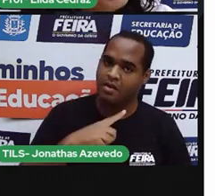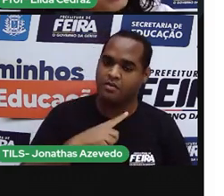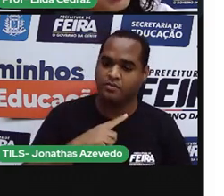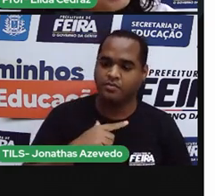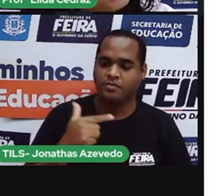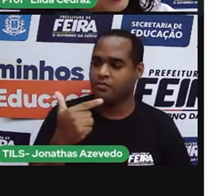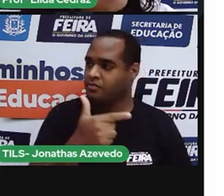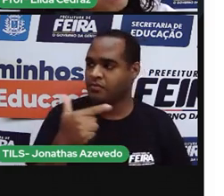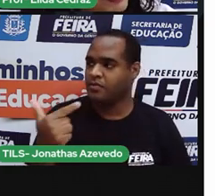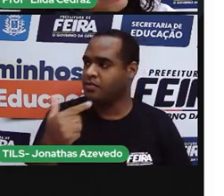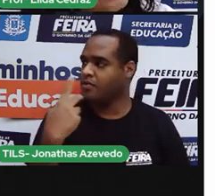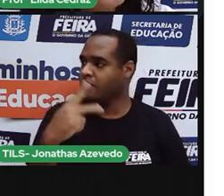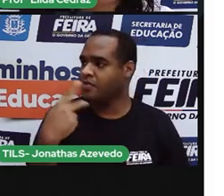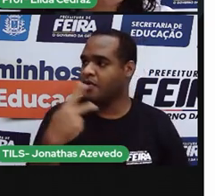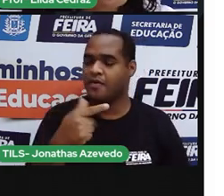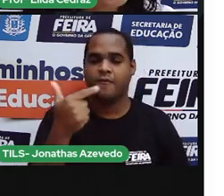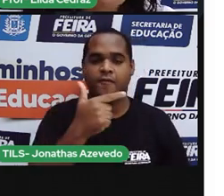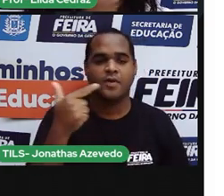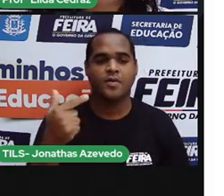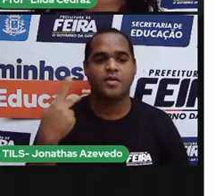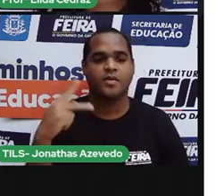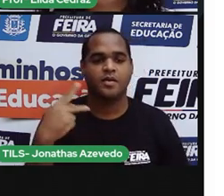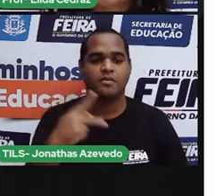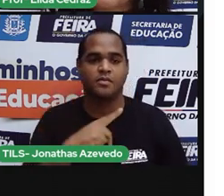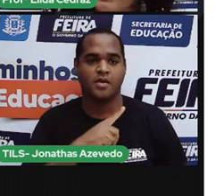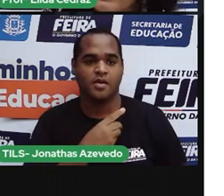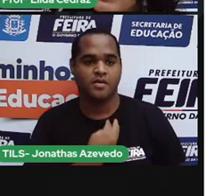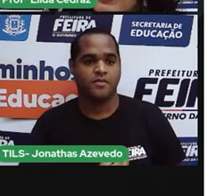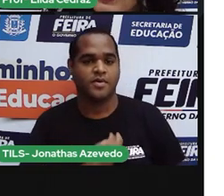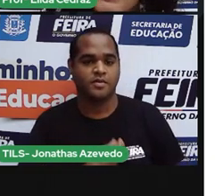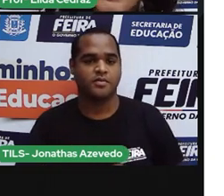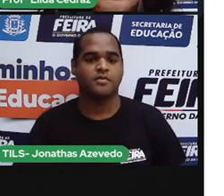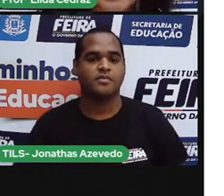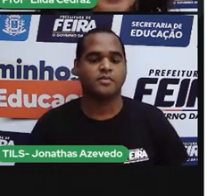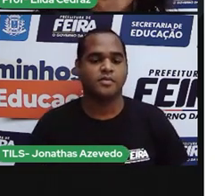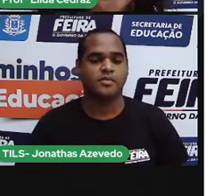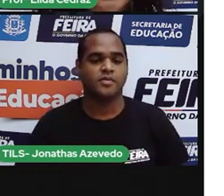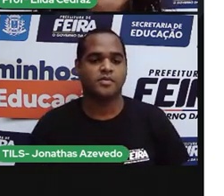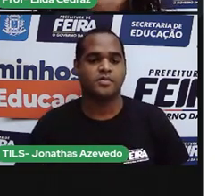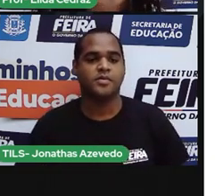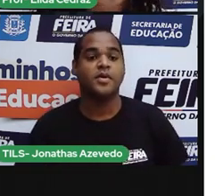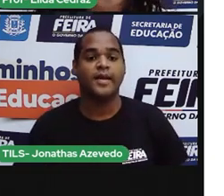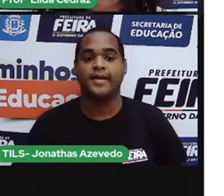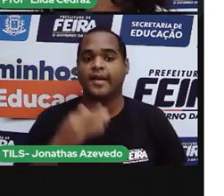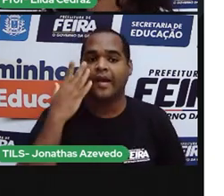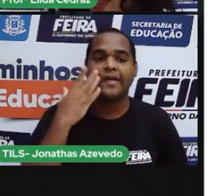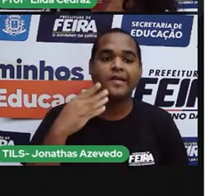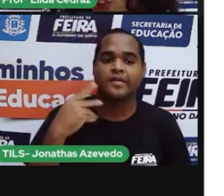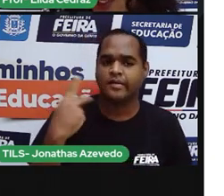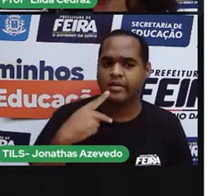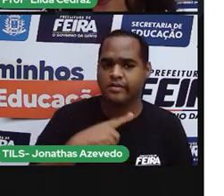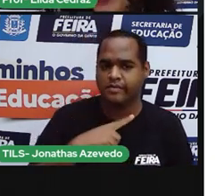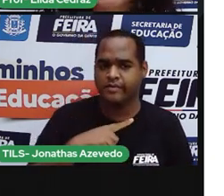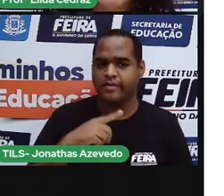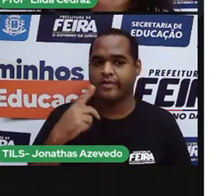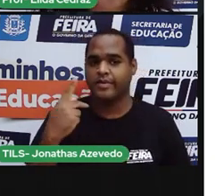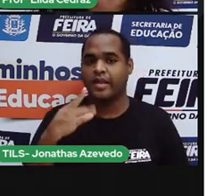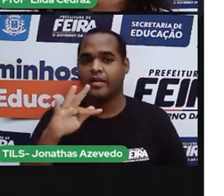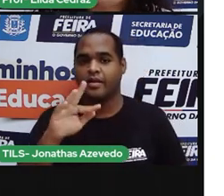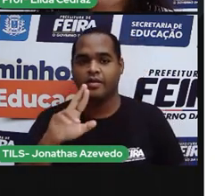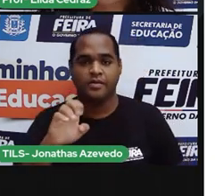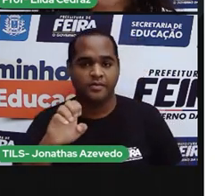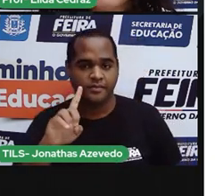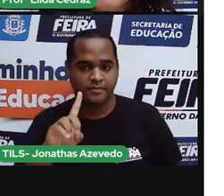os dois juntinhos, estão lembrados? Muito bem. As crianças estavam brincando quando o Fred